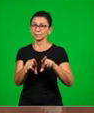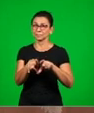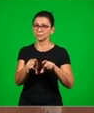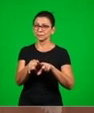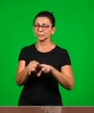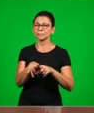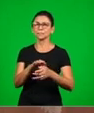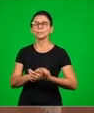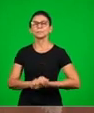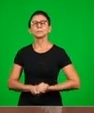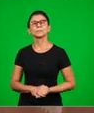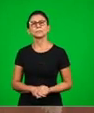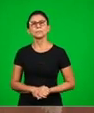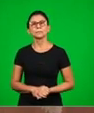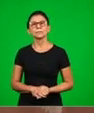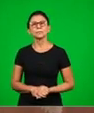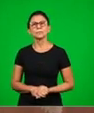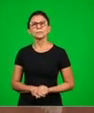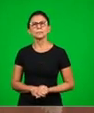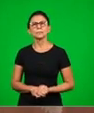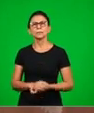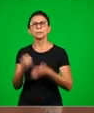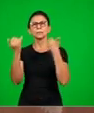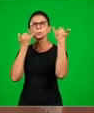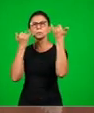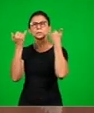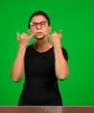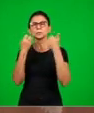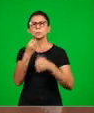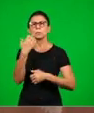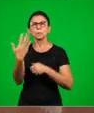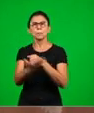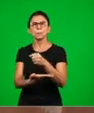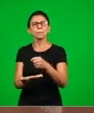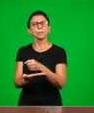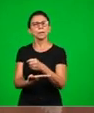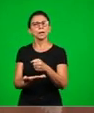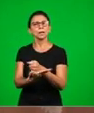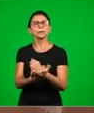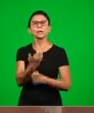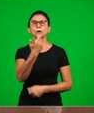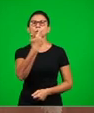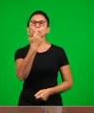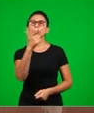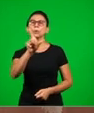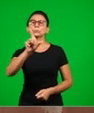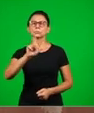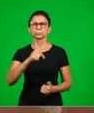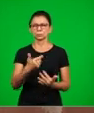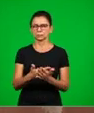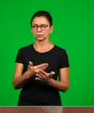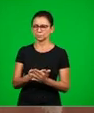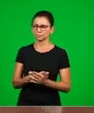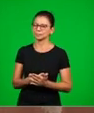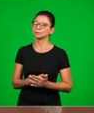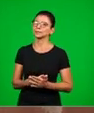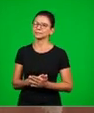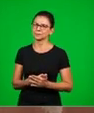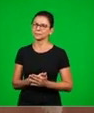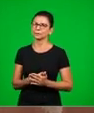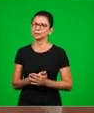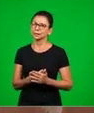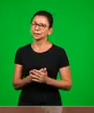colocando, servirão de base para outros estudos, nós vamos continuar. E a nossa grande